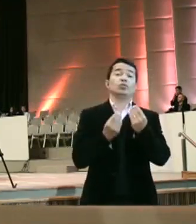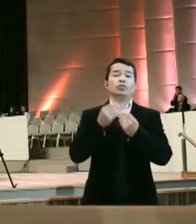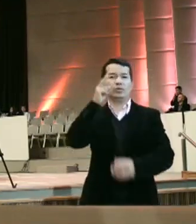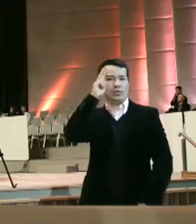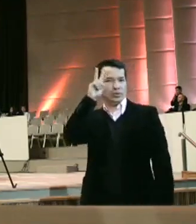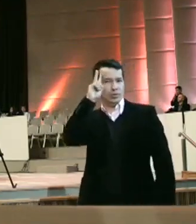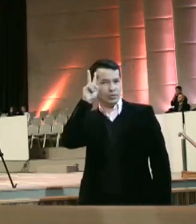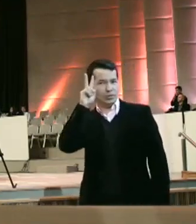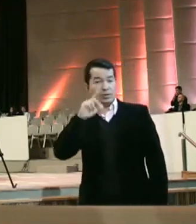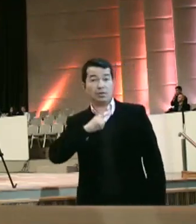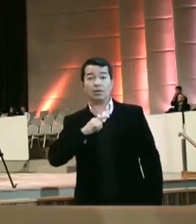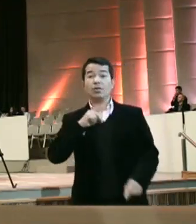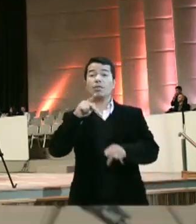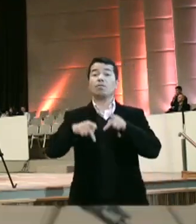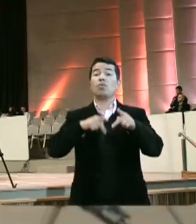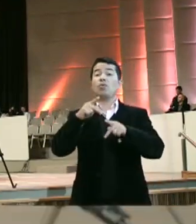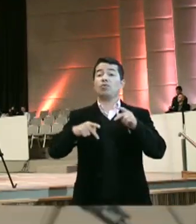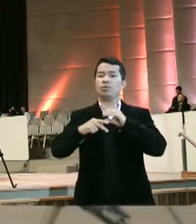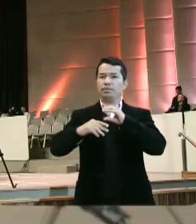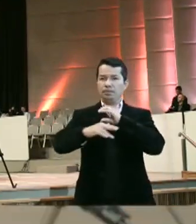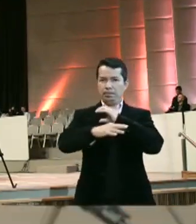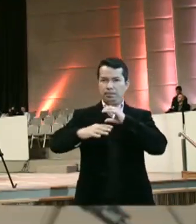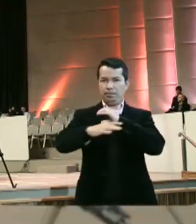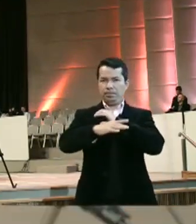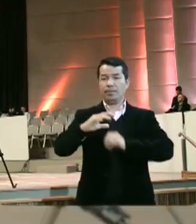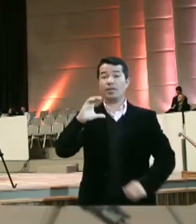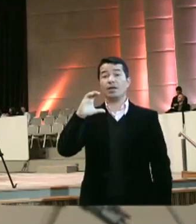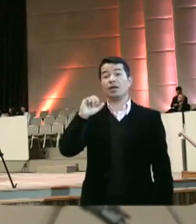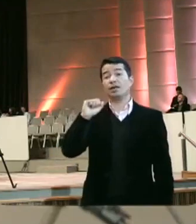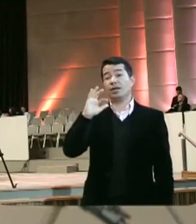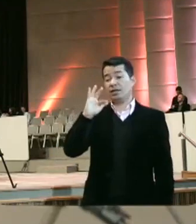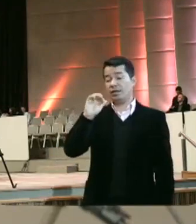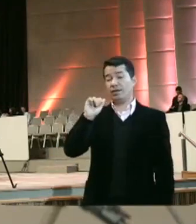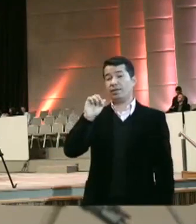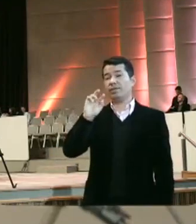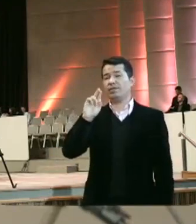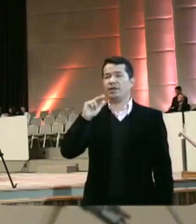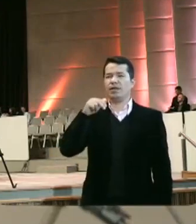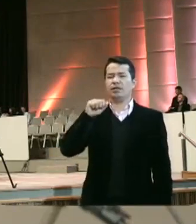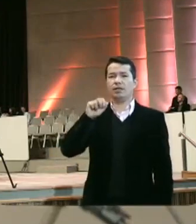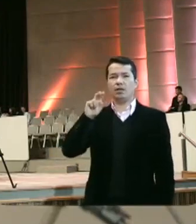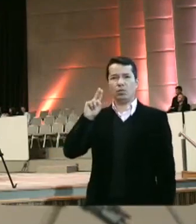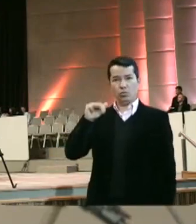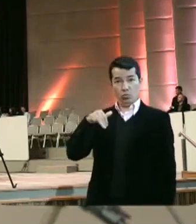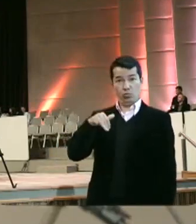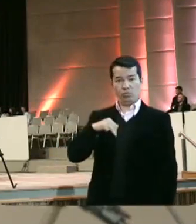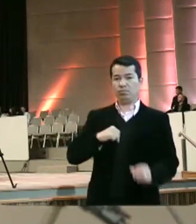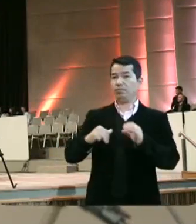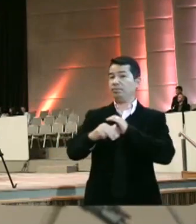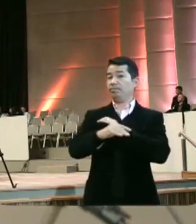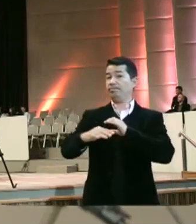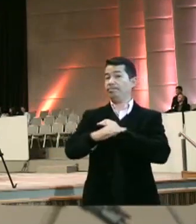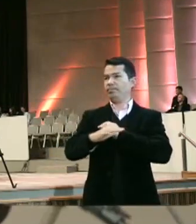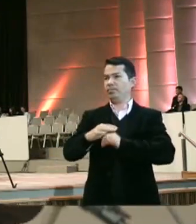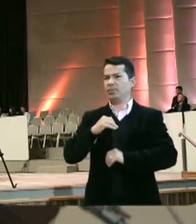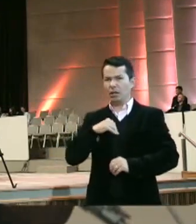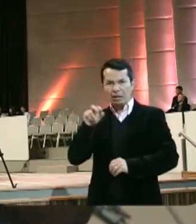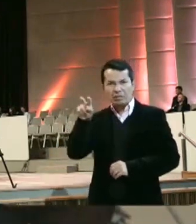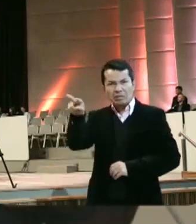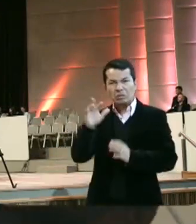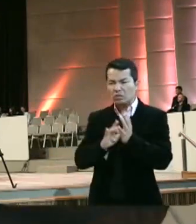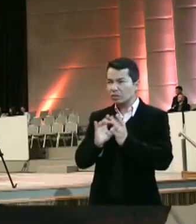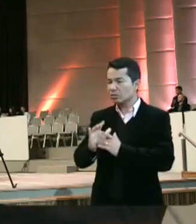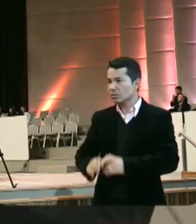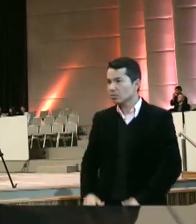O povo da cidade de Cafarnaum estava impressionado tanto com as palavras quanto com as curas que